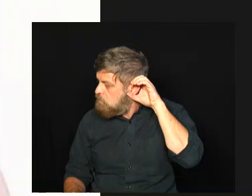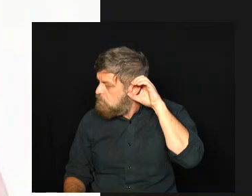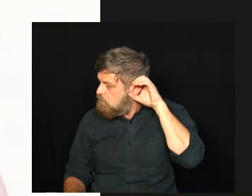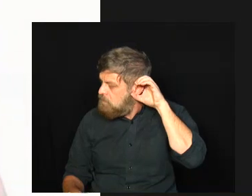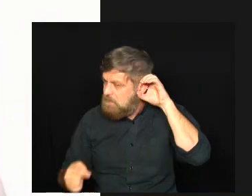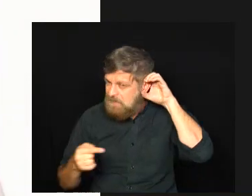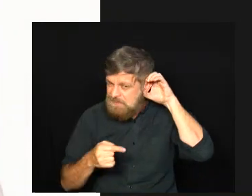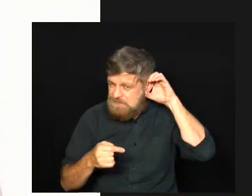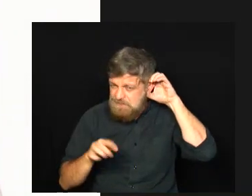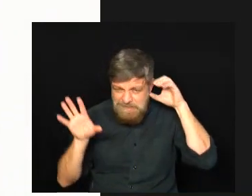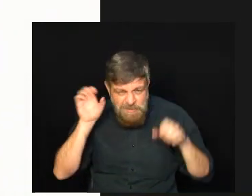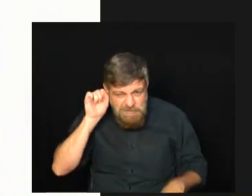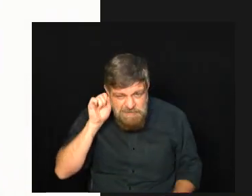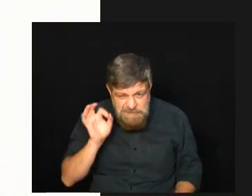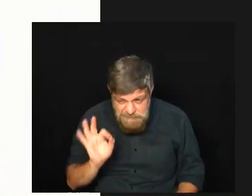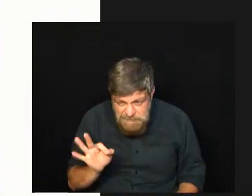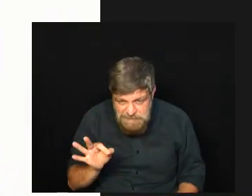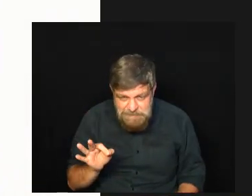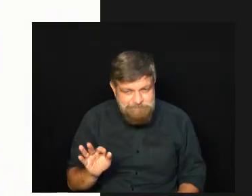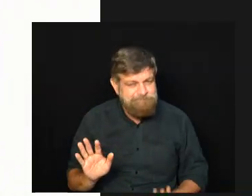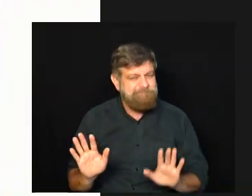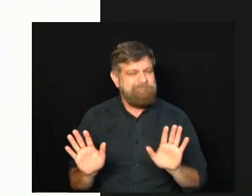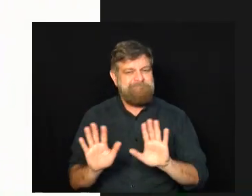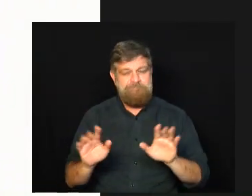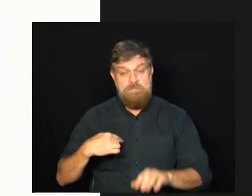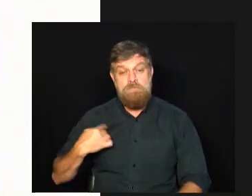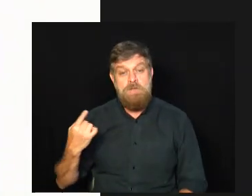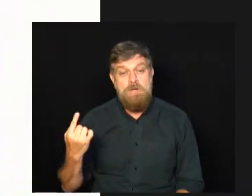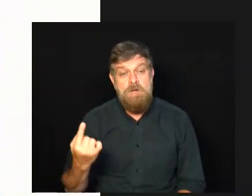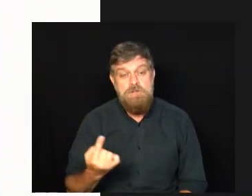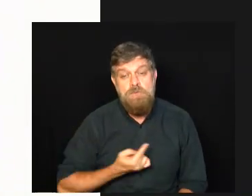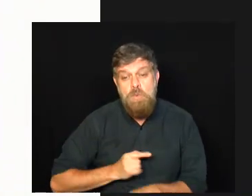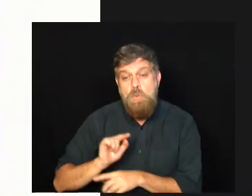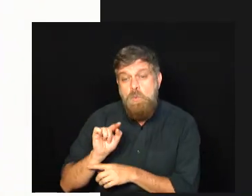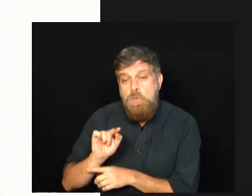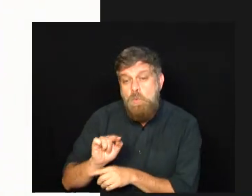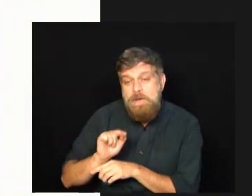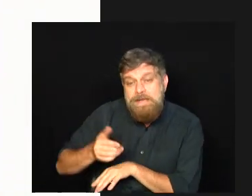ouvindo a mensagem? Não, nós estamos